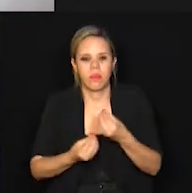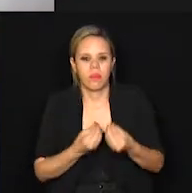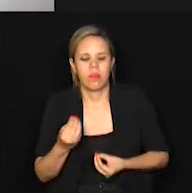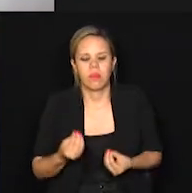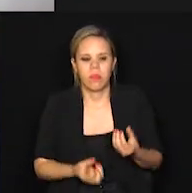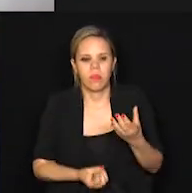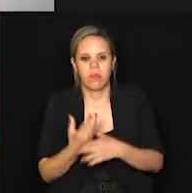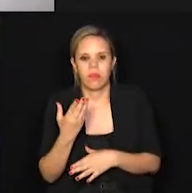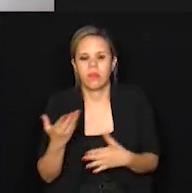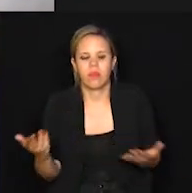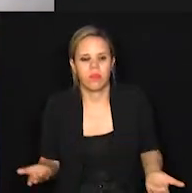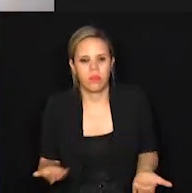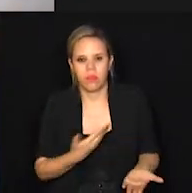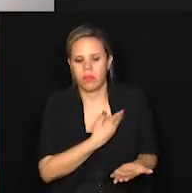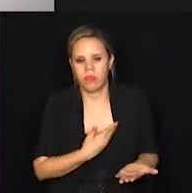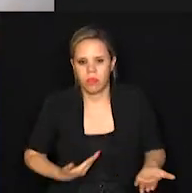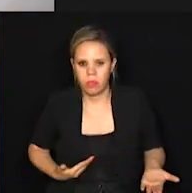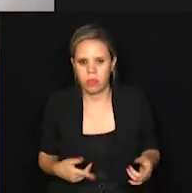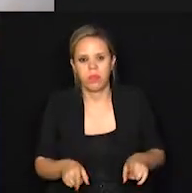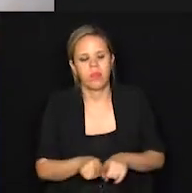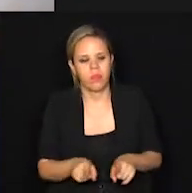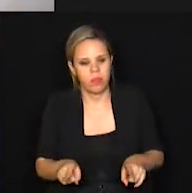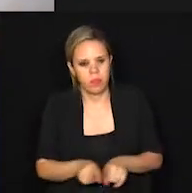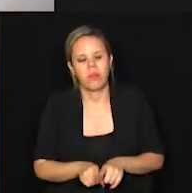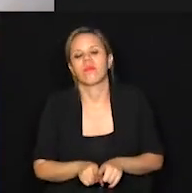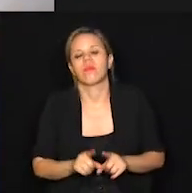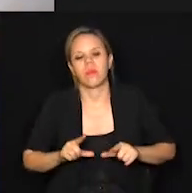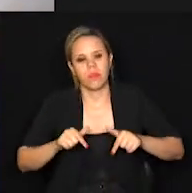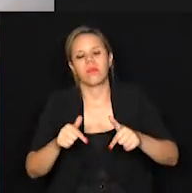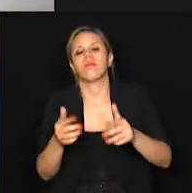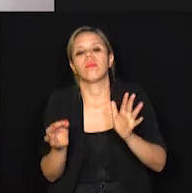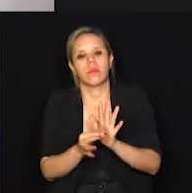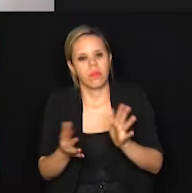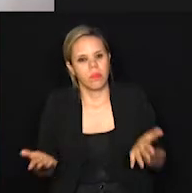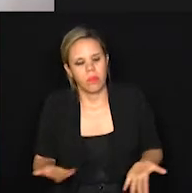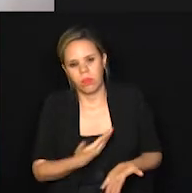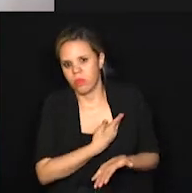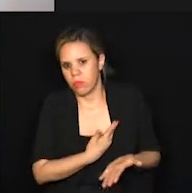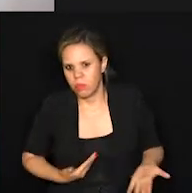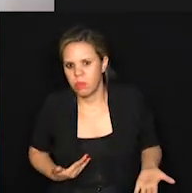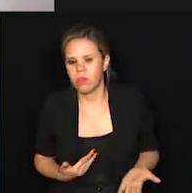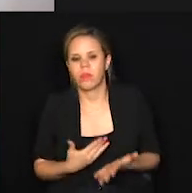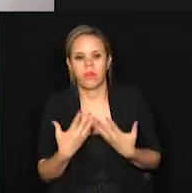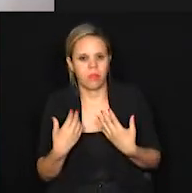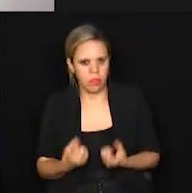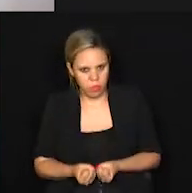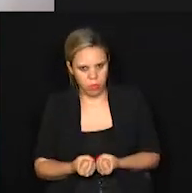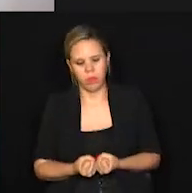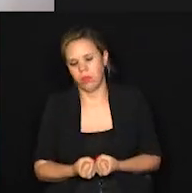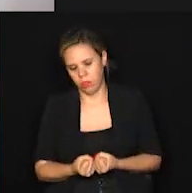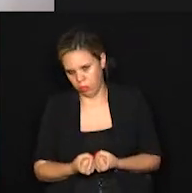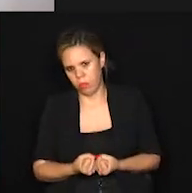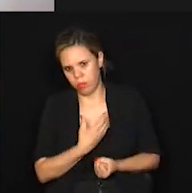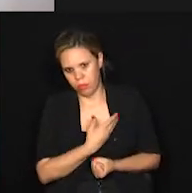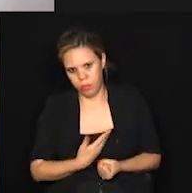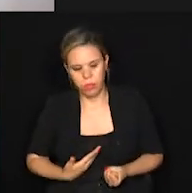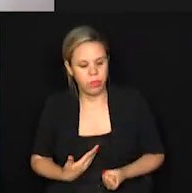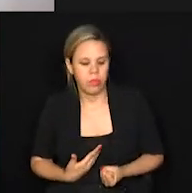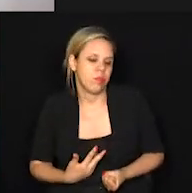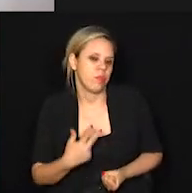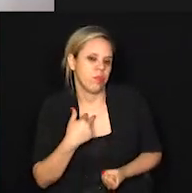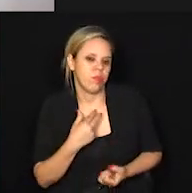daí? Agora, o governo também ele tem que tomar uma posição enquanto governo e assumir essa posição de governo. Não